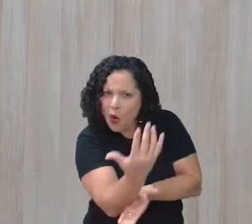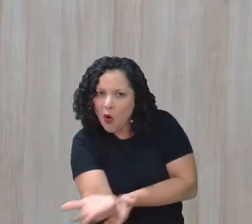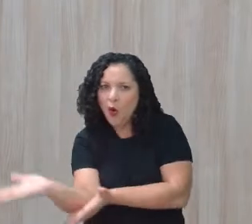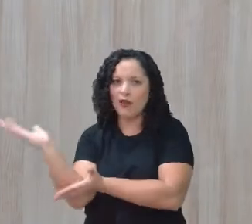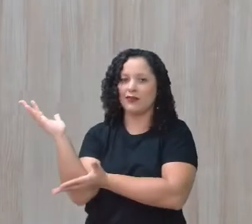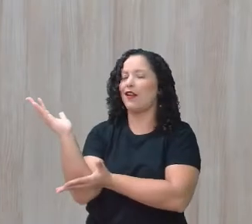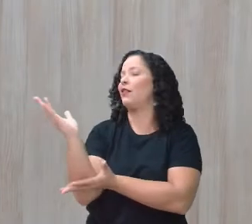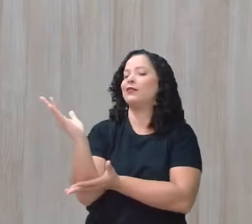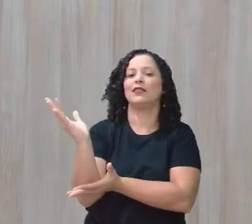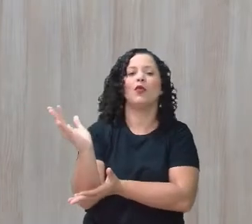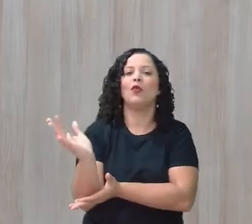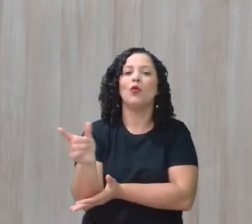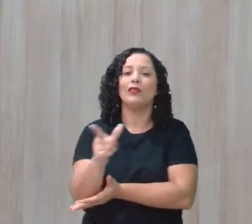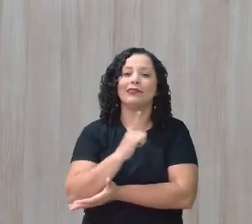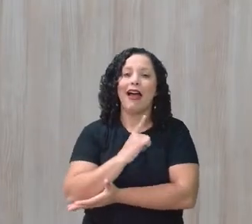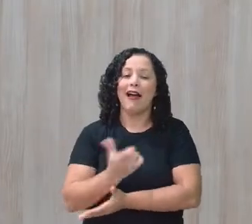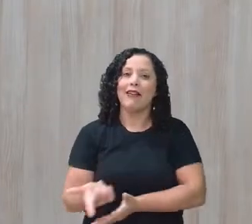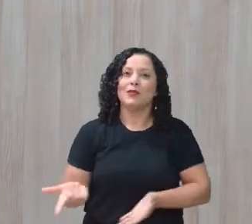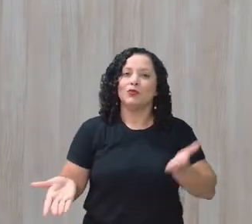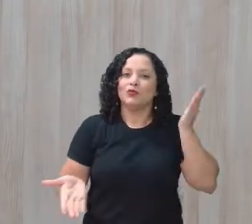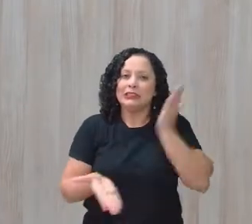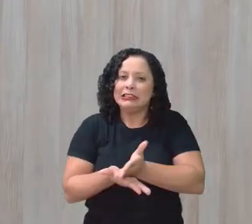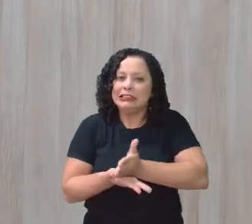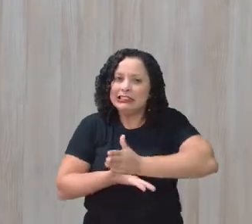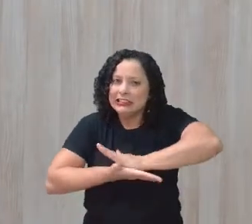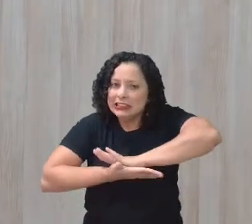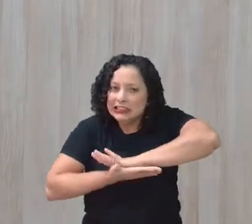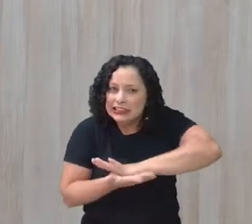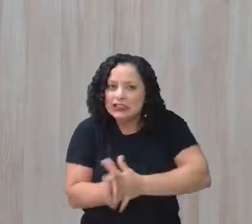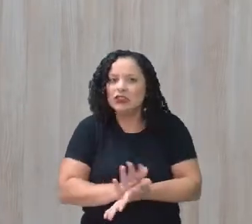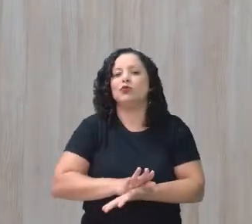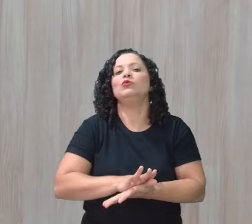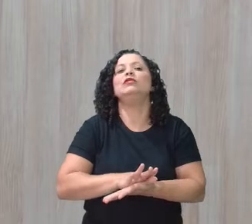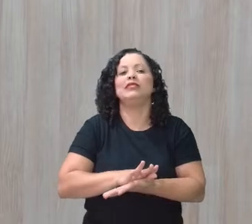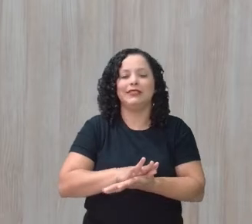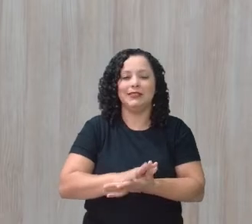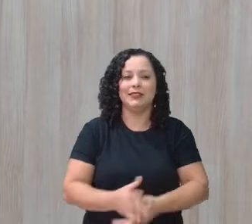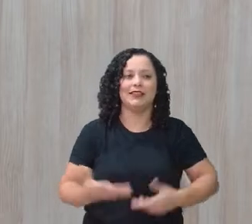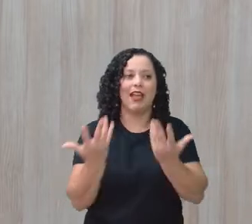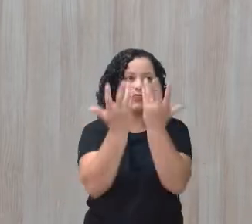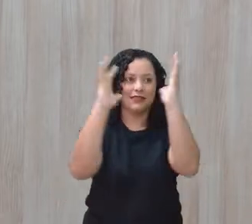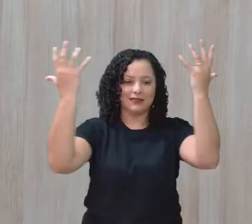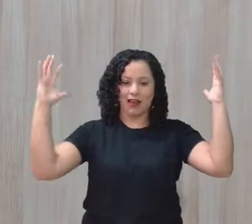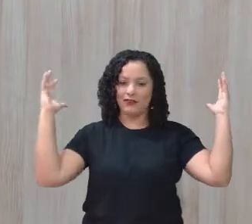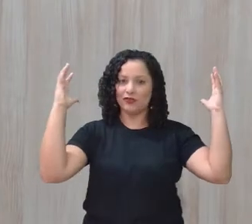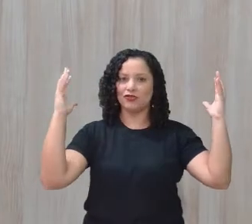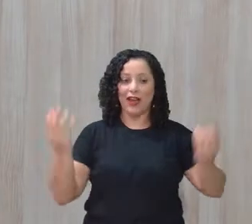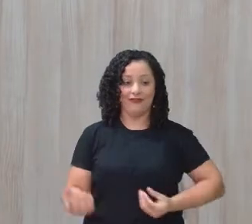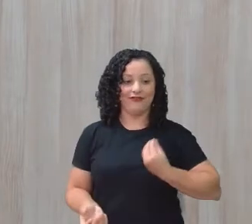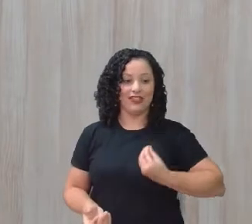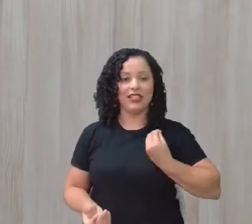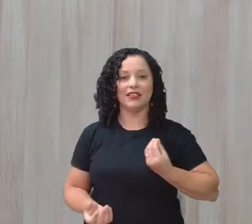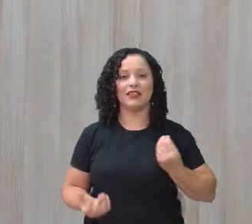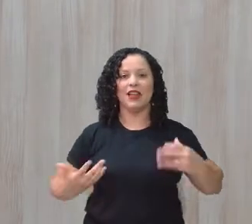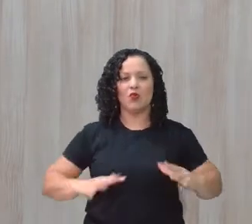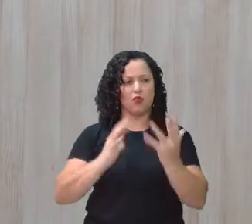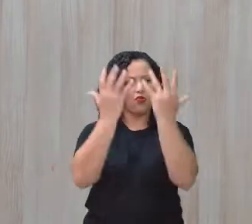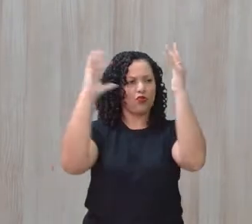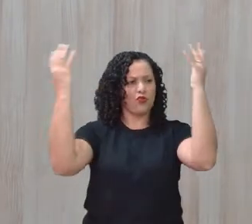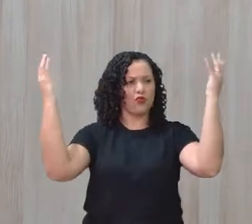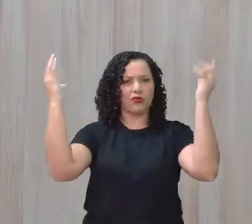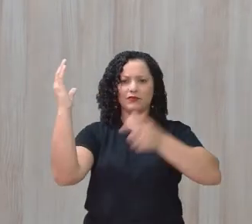de interação das espécies. Seja no tronco, na casca da árvore, tem lá seres microscópicos, né?